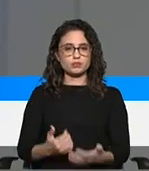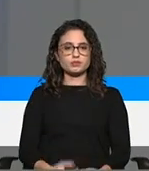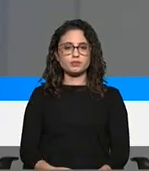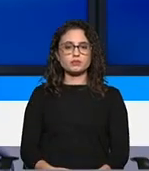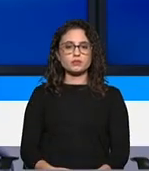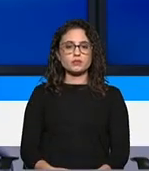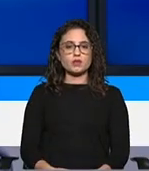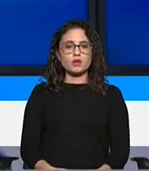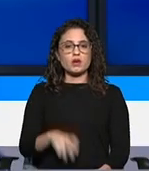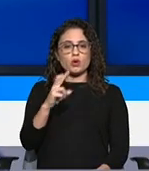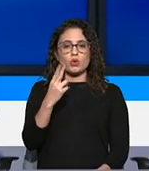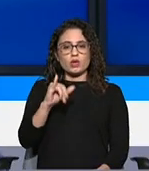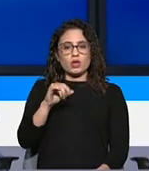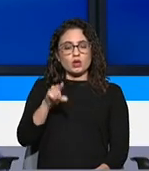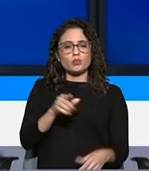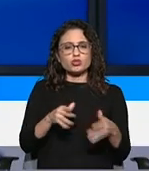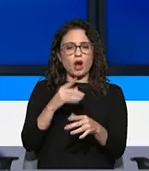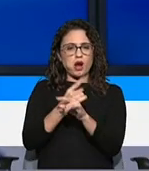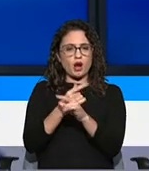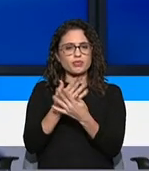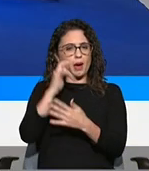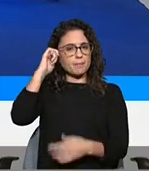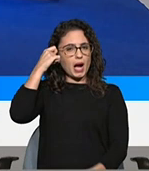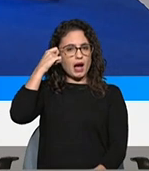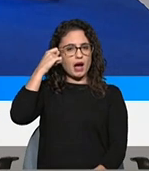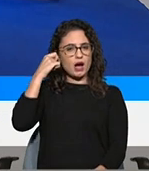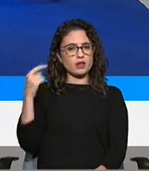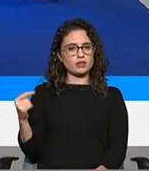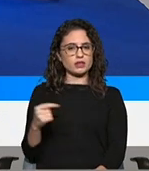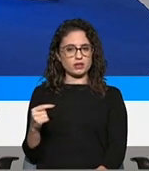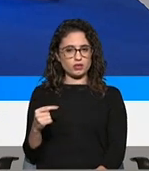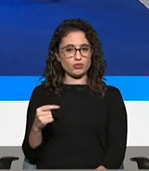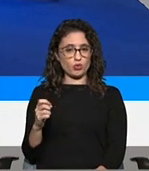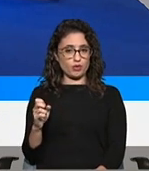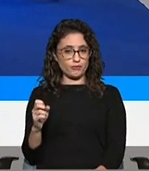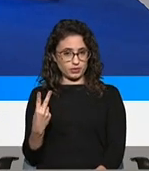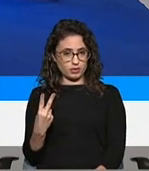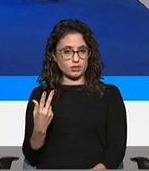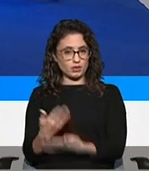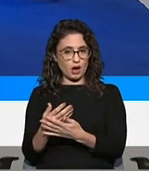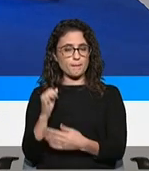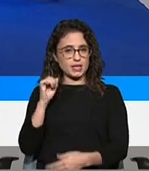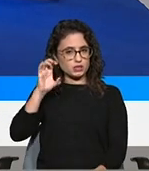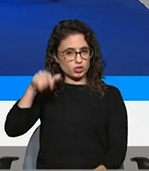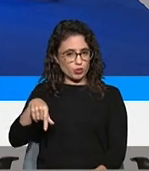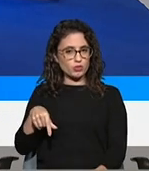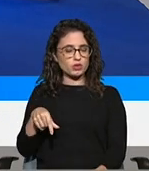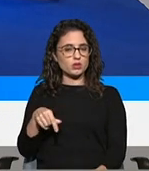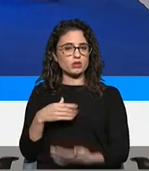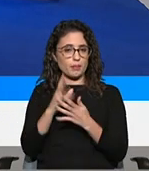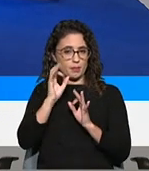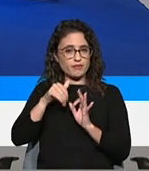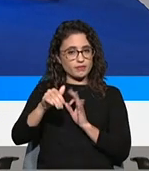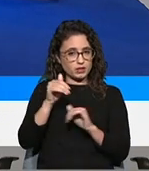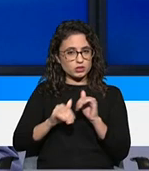este todo este processo acaba por afetar negativamente duplamente o partido socialista na região que também se prepara para eleições